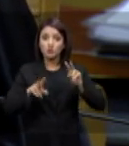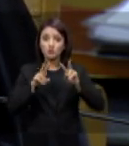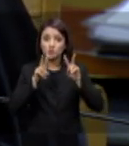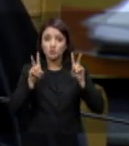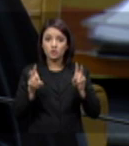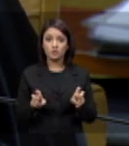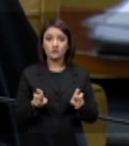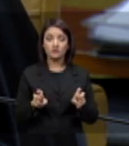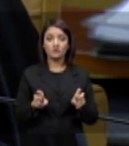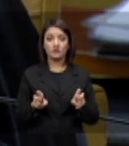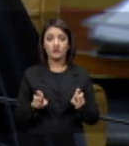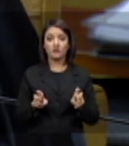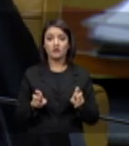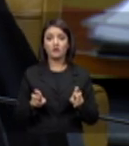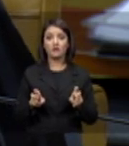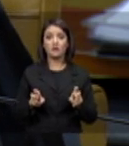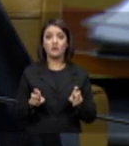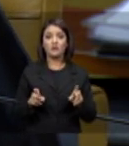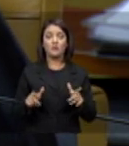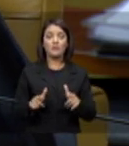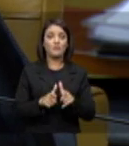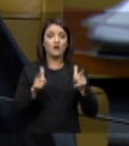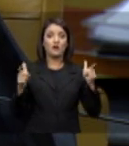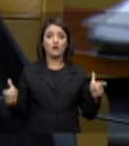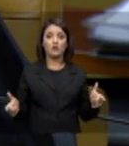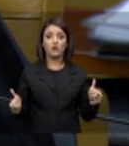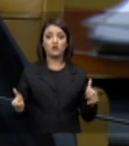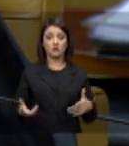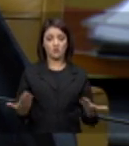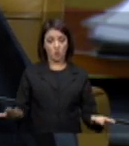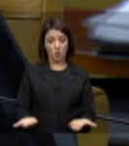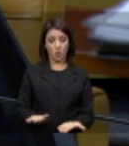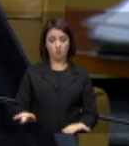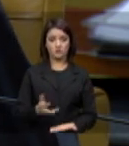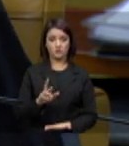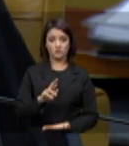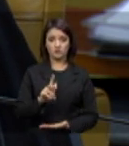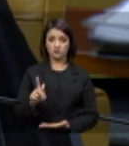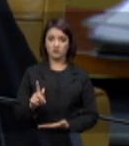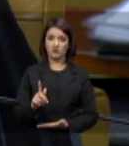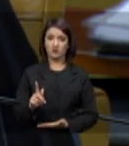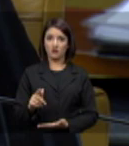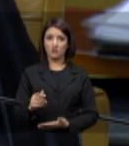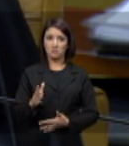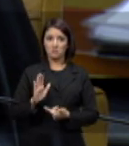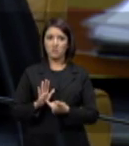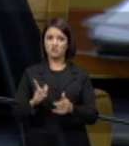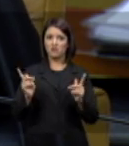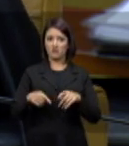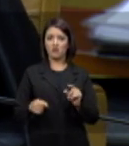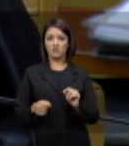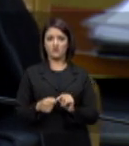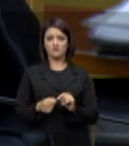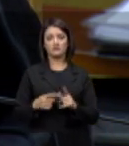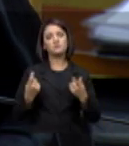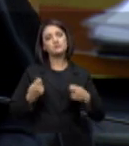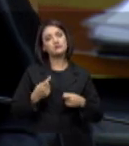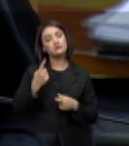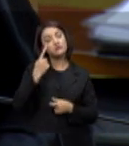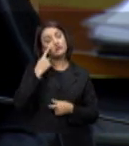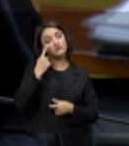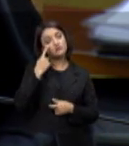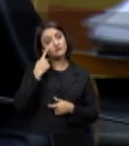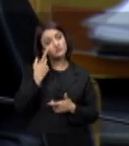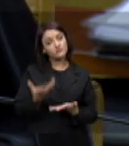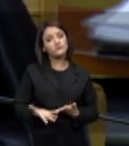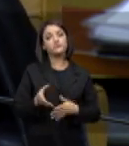o mais abrangente ea repercussão geral hoje legitimas então é preciso ver com